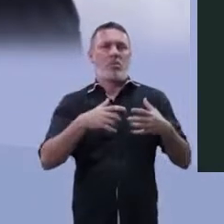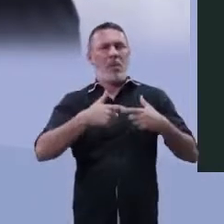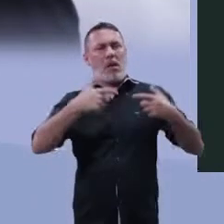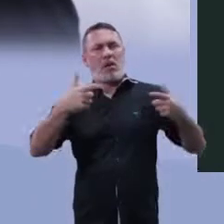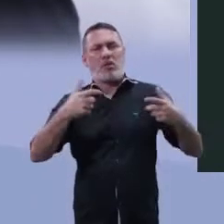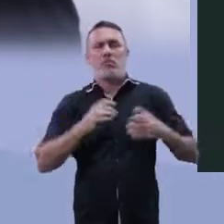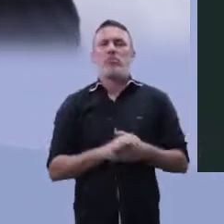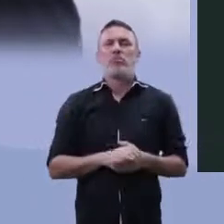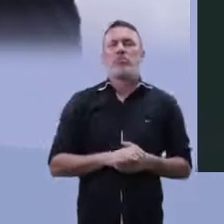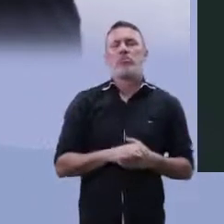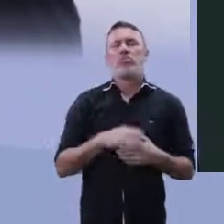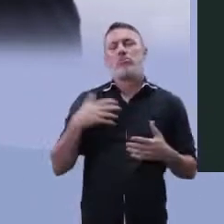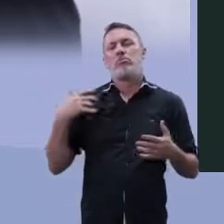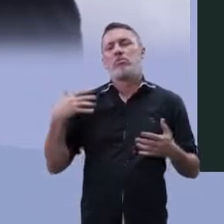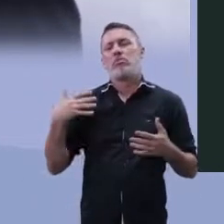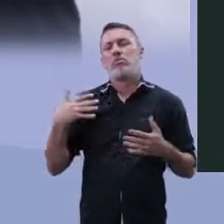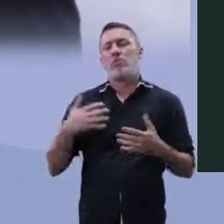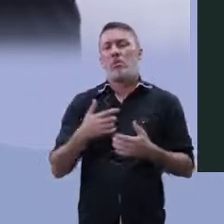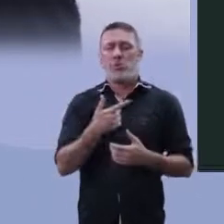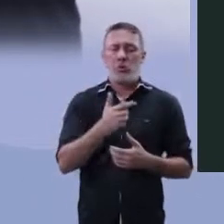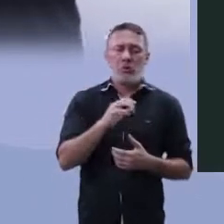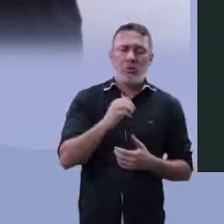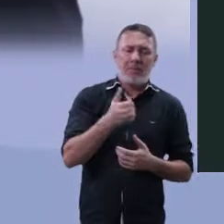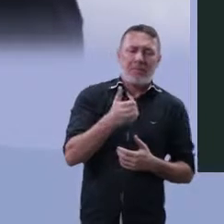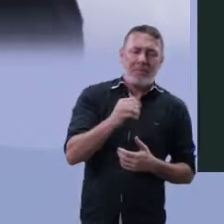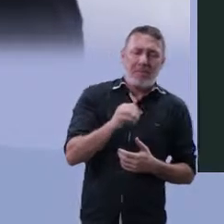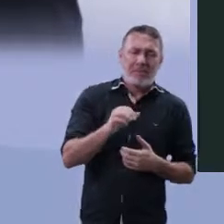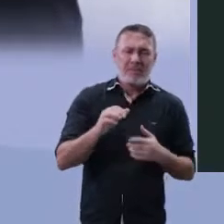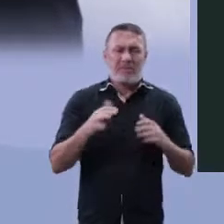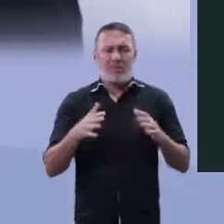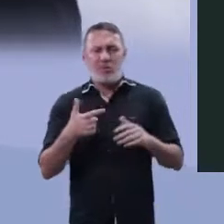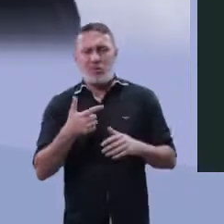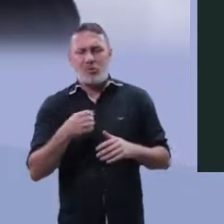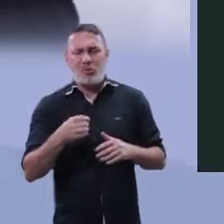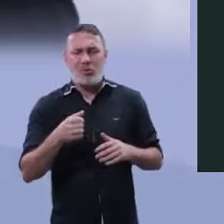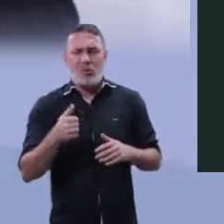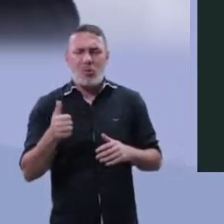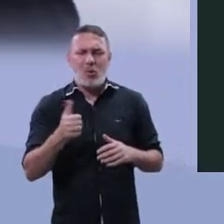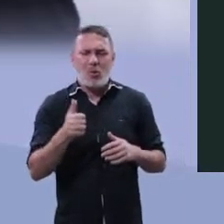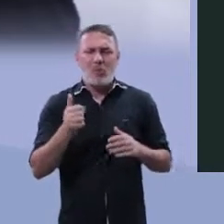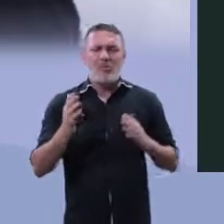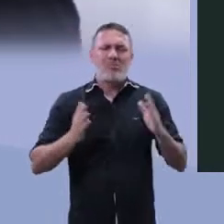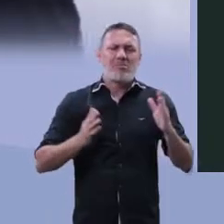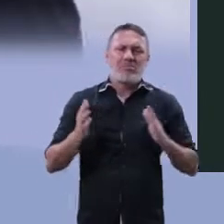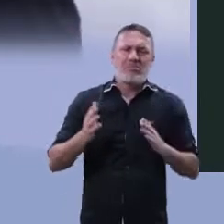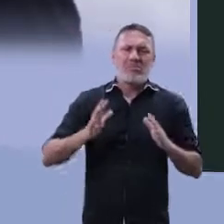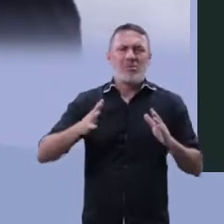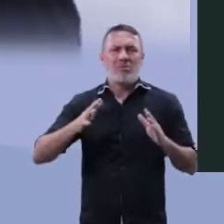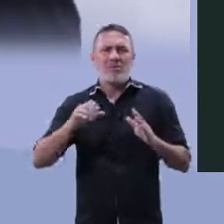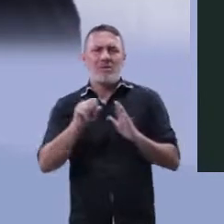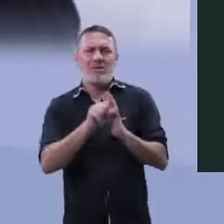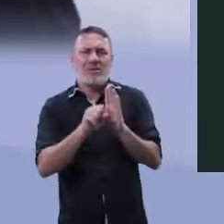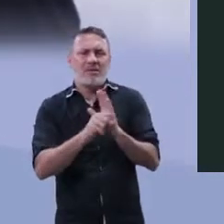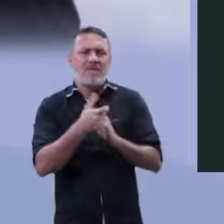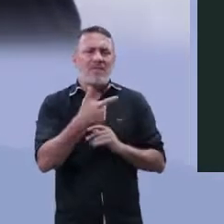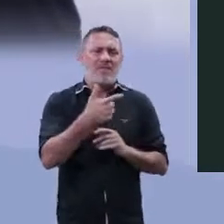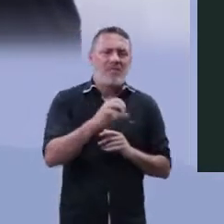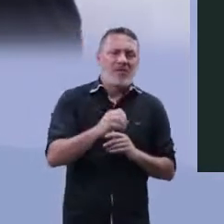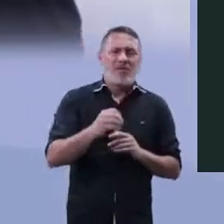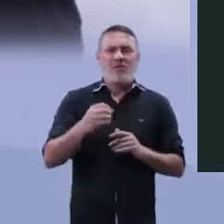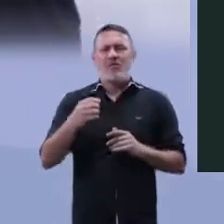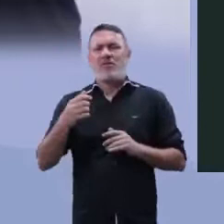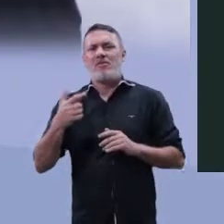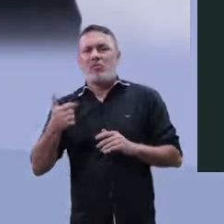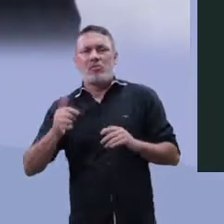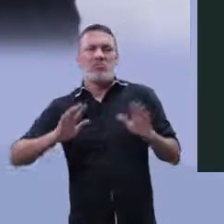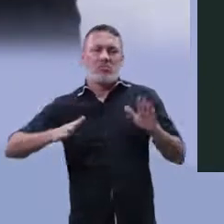antes você participava de grandes comunidades, escrevia longos textos. Aí vem, né, no início de 2010, no final ali